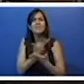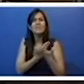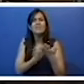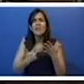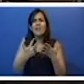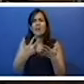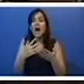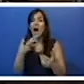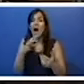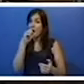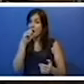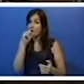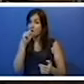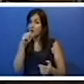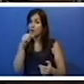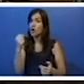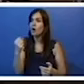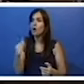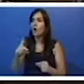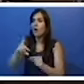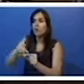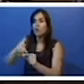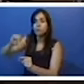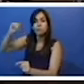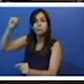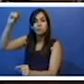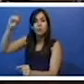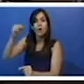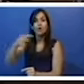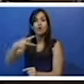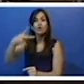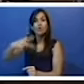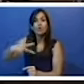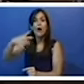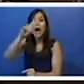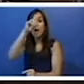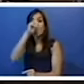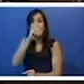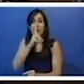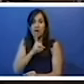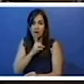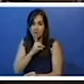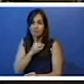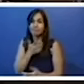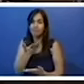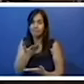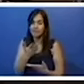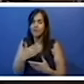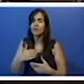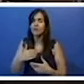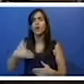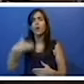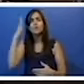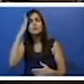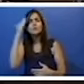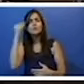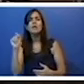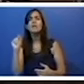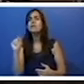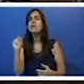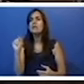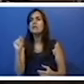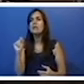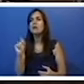laranja Ela é formada por duas partes do Amarelo então quer dizer tchau a barra